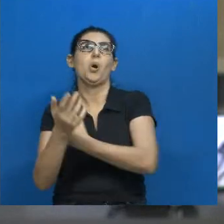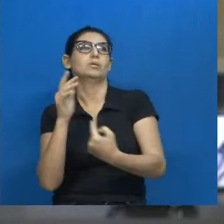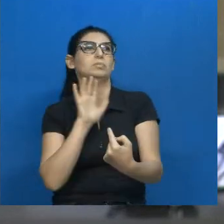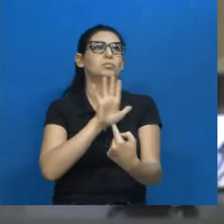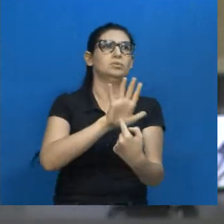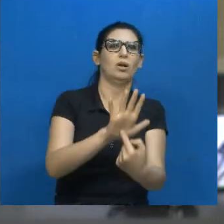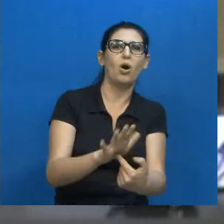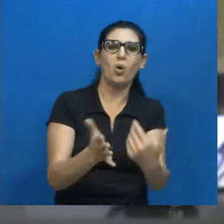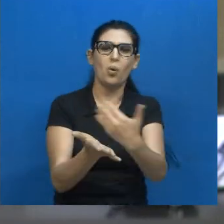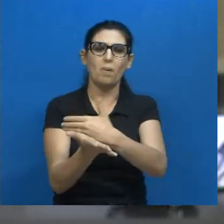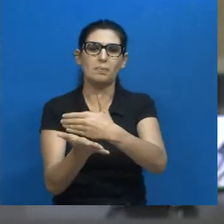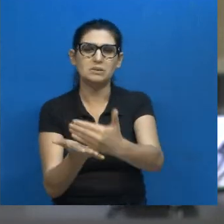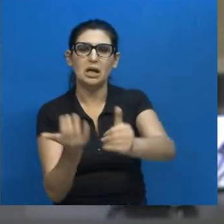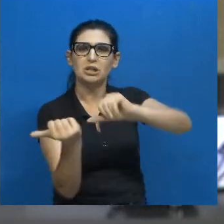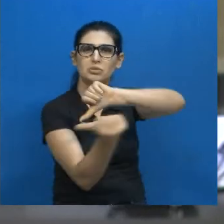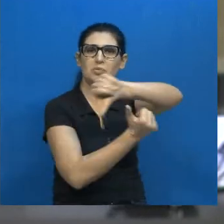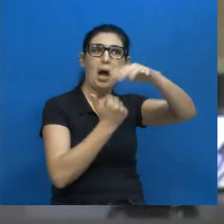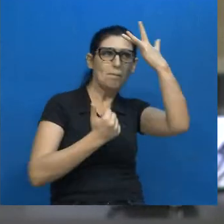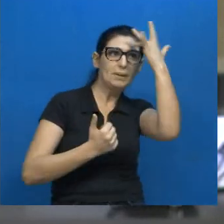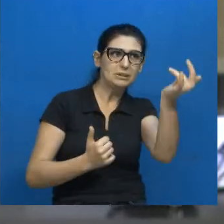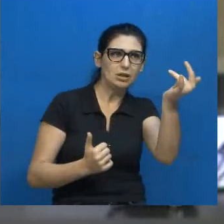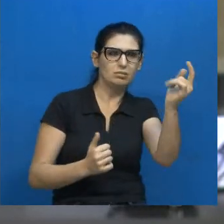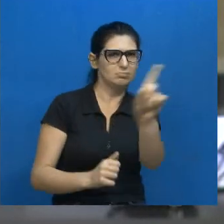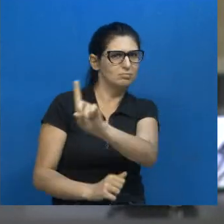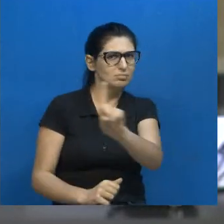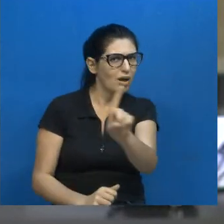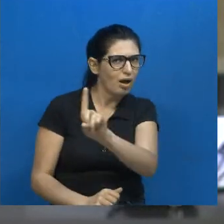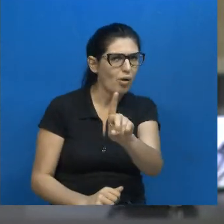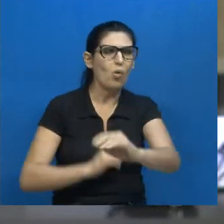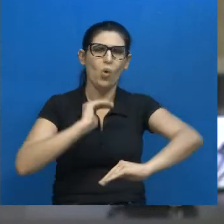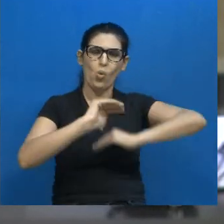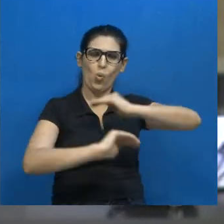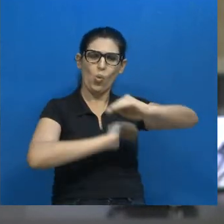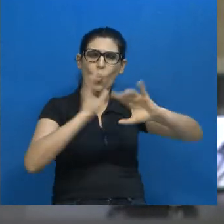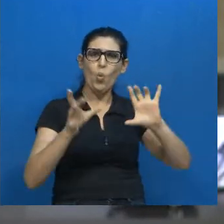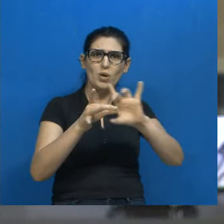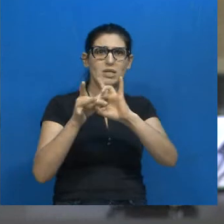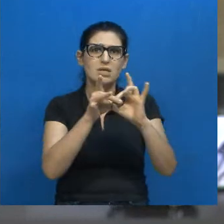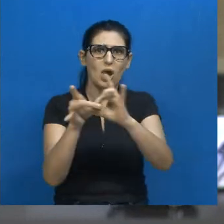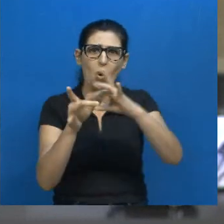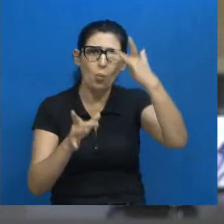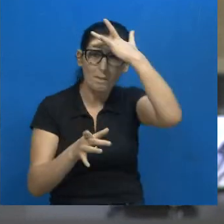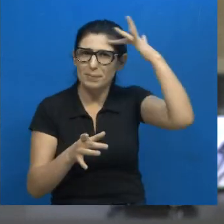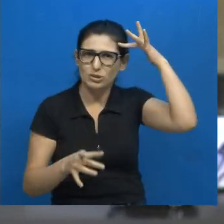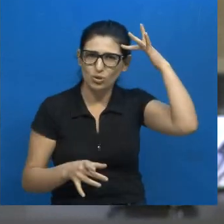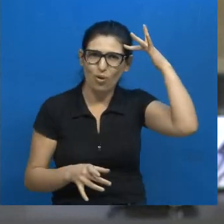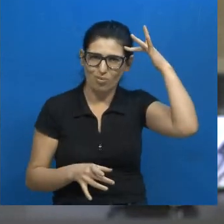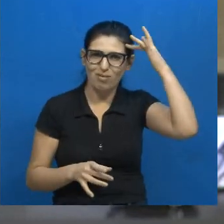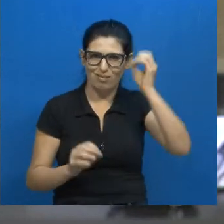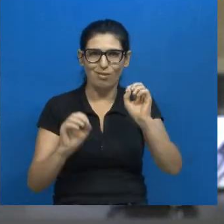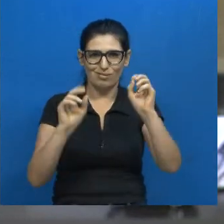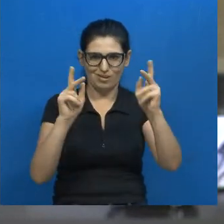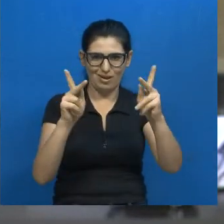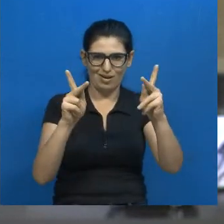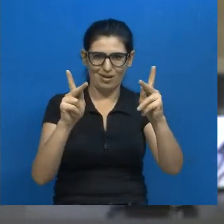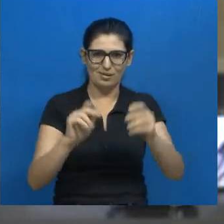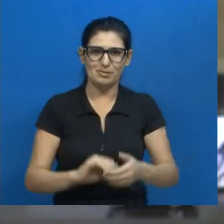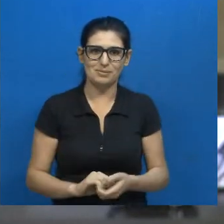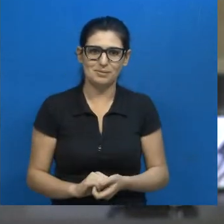e vamos começar essa mudança amanhã. Nós vamos construir juntos isso. Então, nós